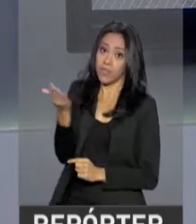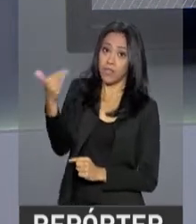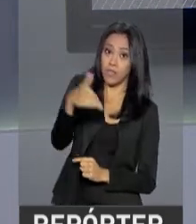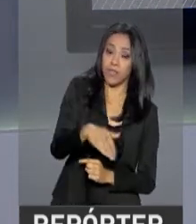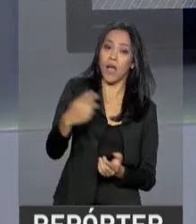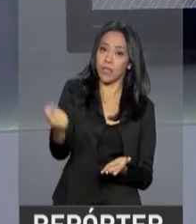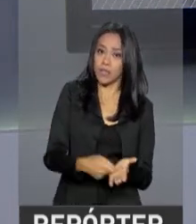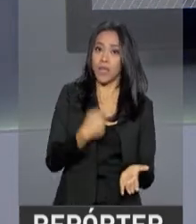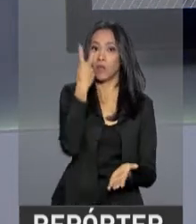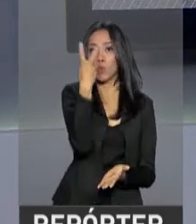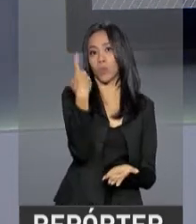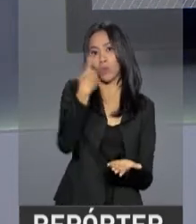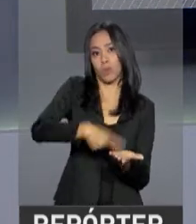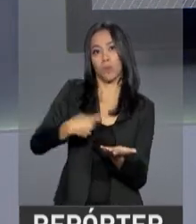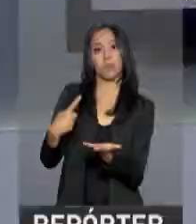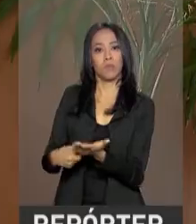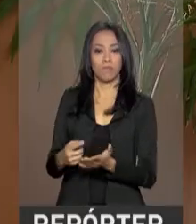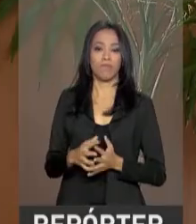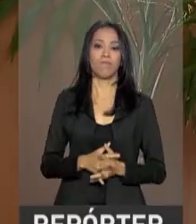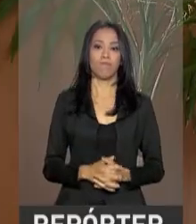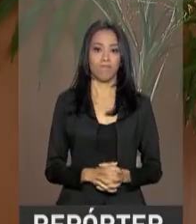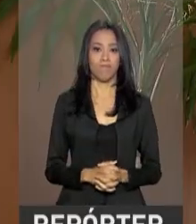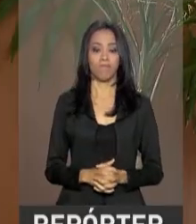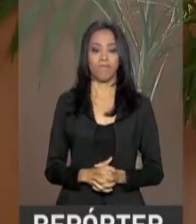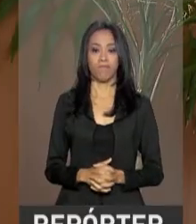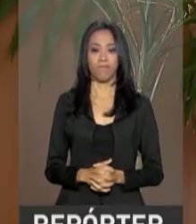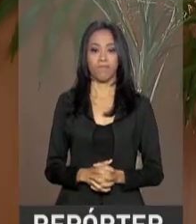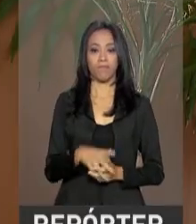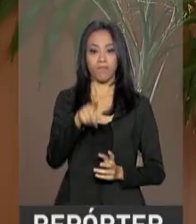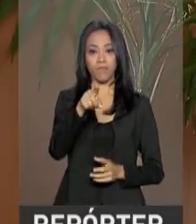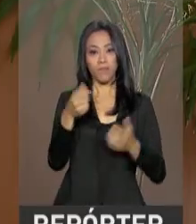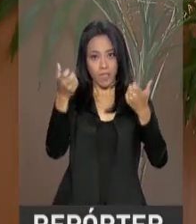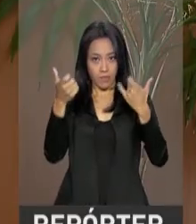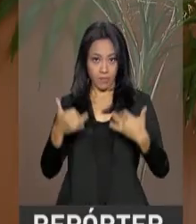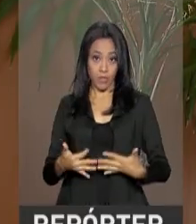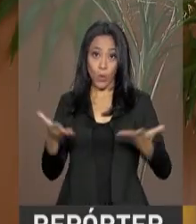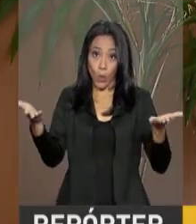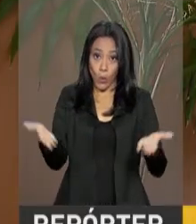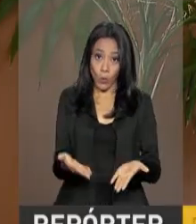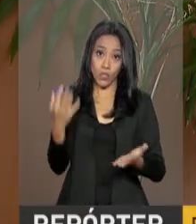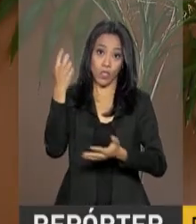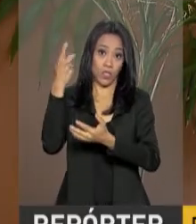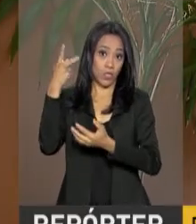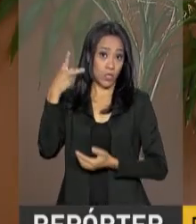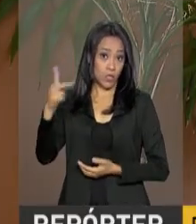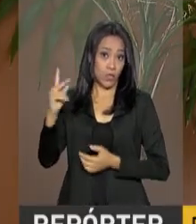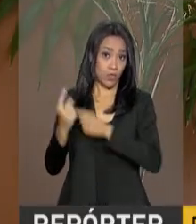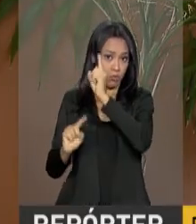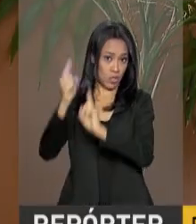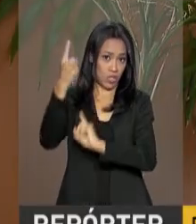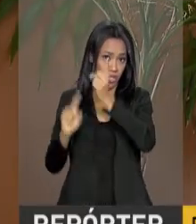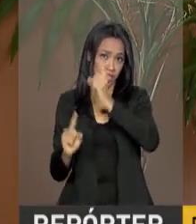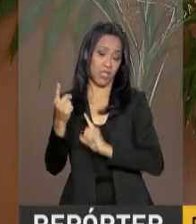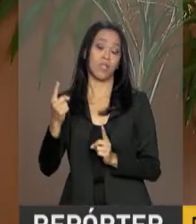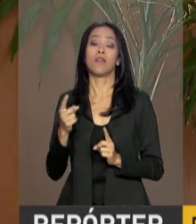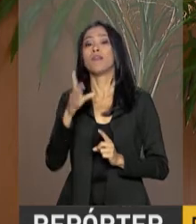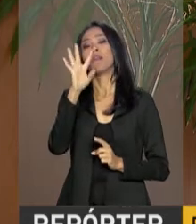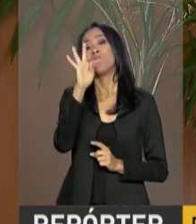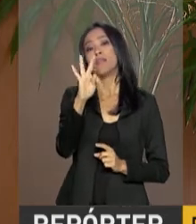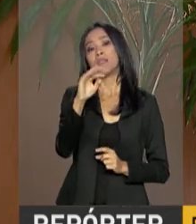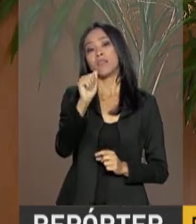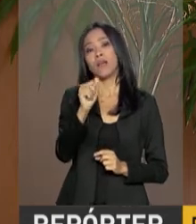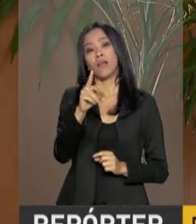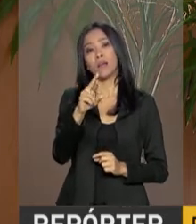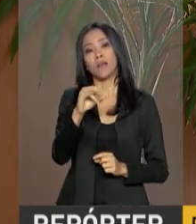assinados mais dois acordos hoje com chile a não há tarifas a digamos